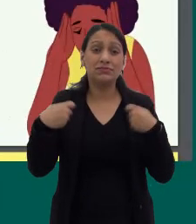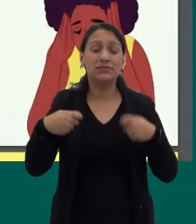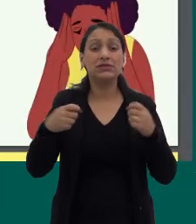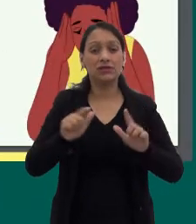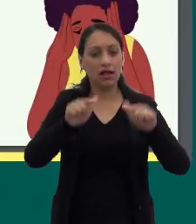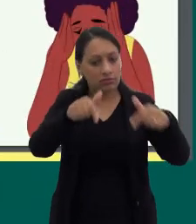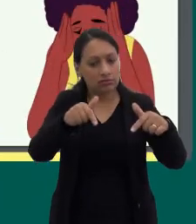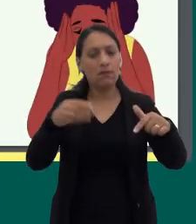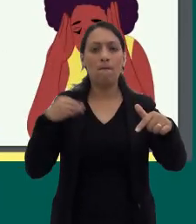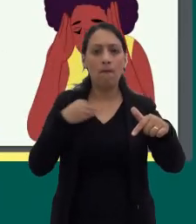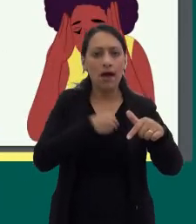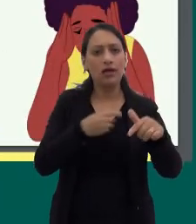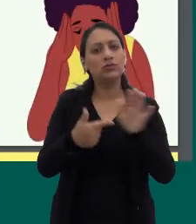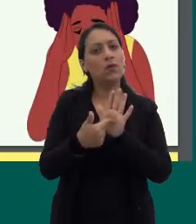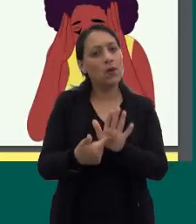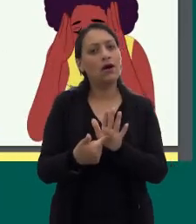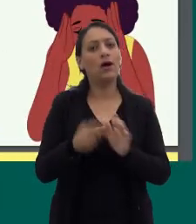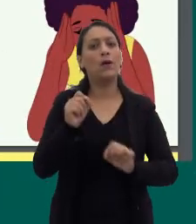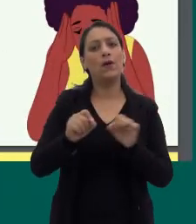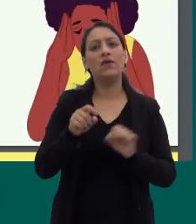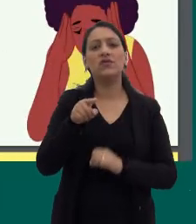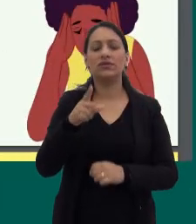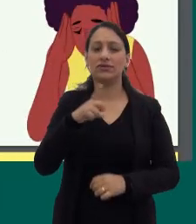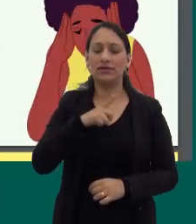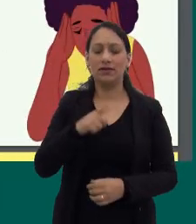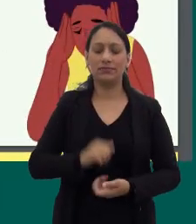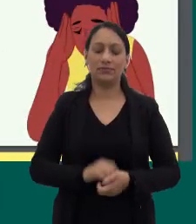E o autodiagnóstico, ele também...